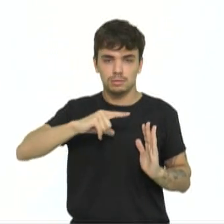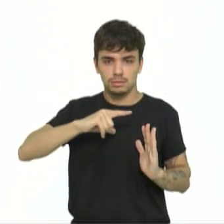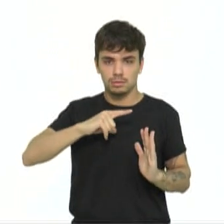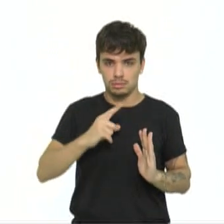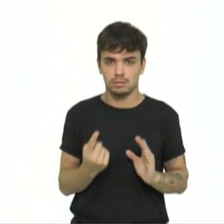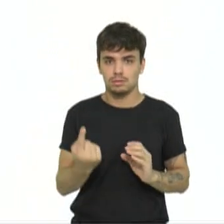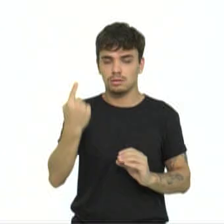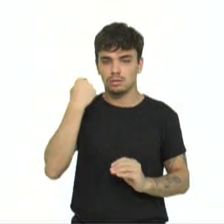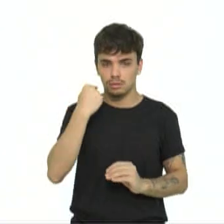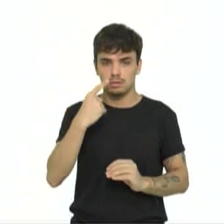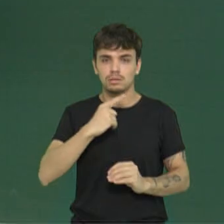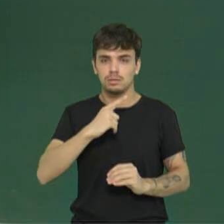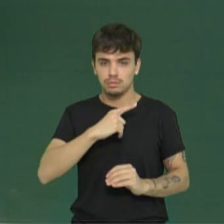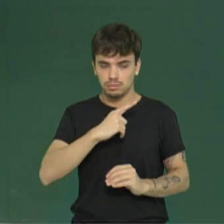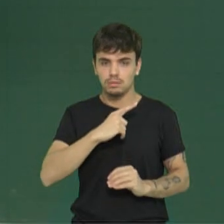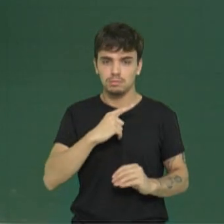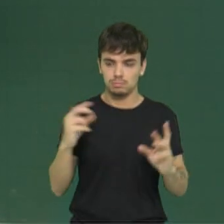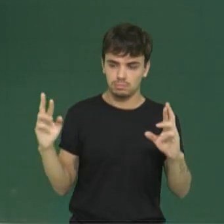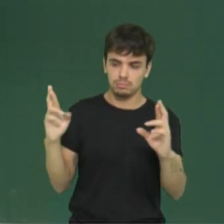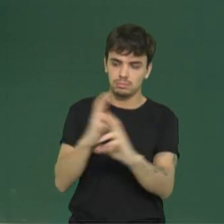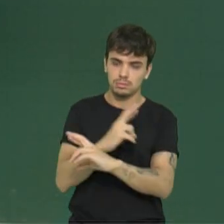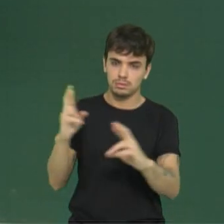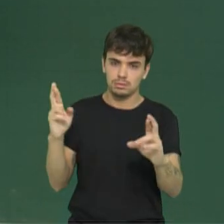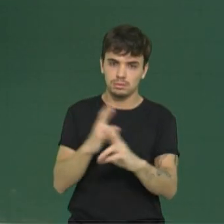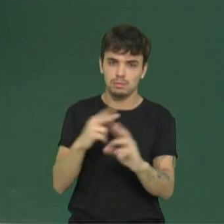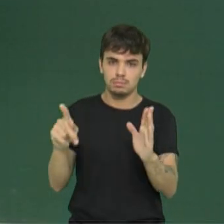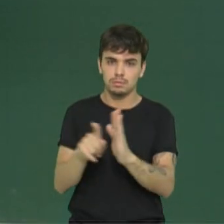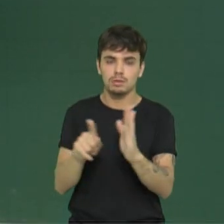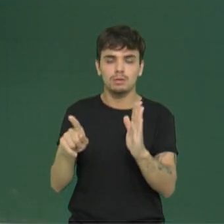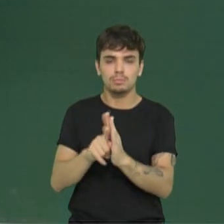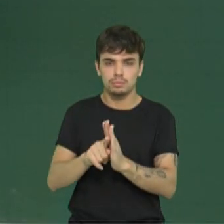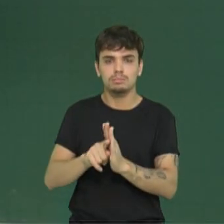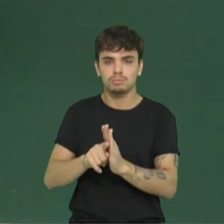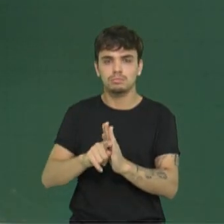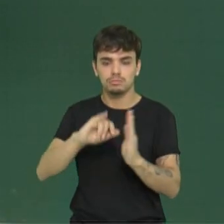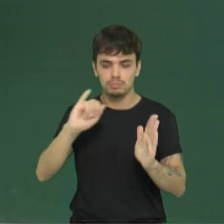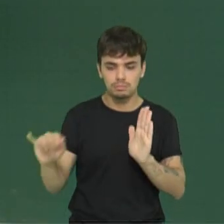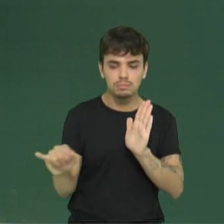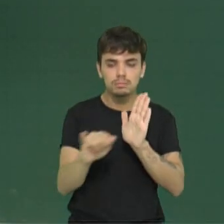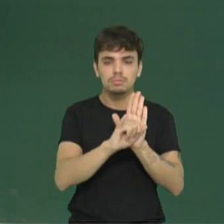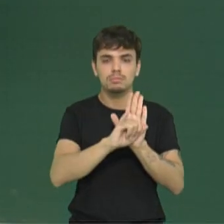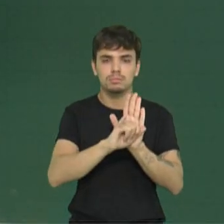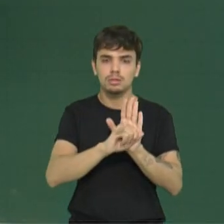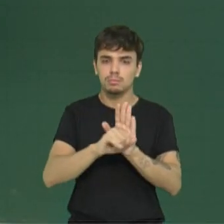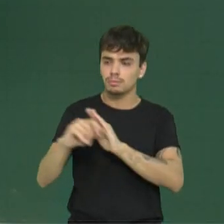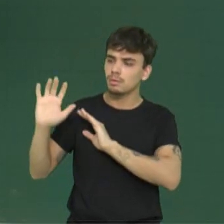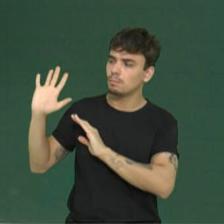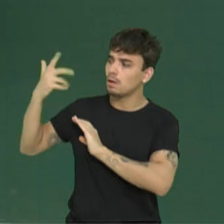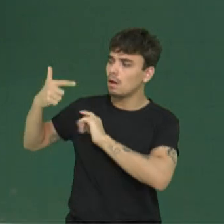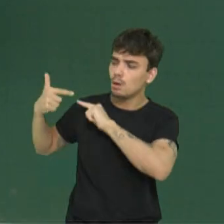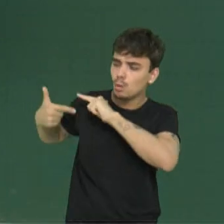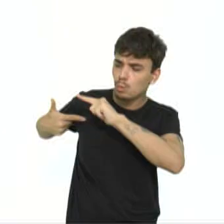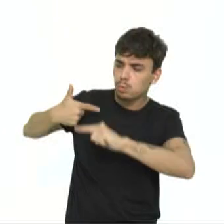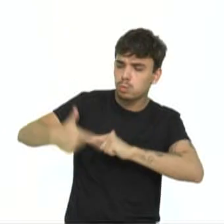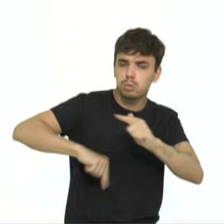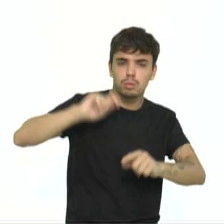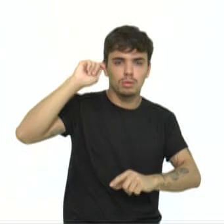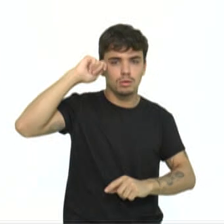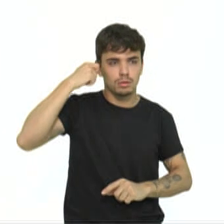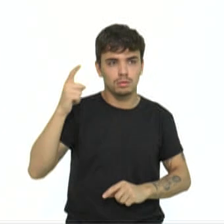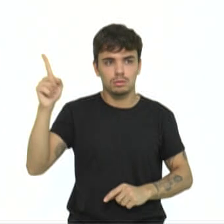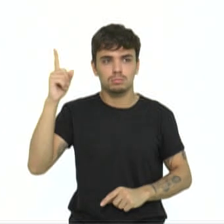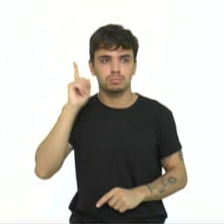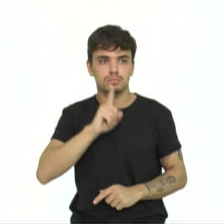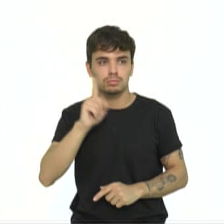ter, né, que teve daí esse relacionamento com a identidade, né, desse movimento negro lá nos Estados Unidos?